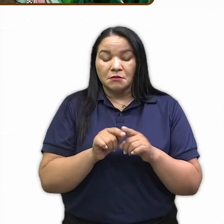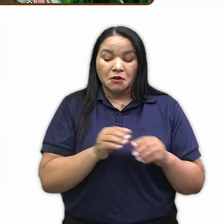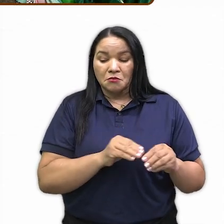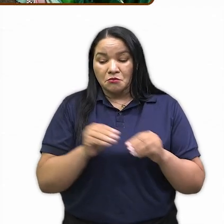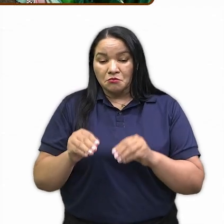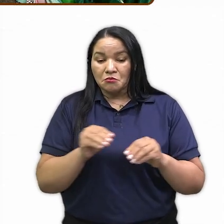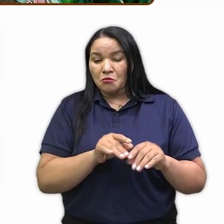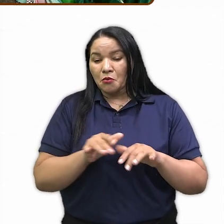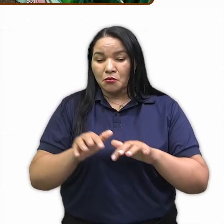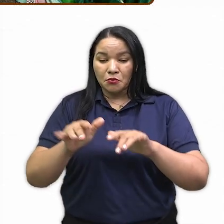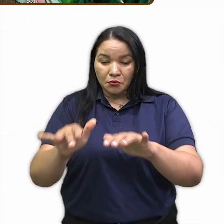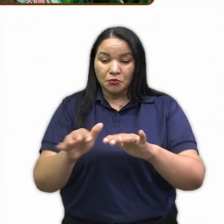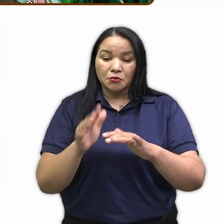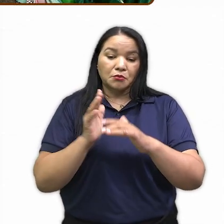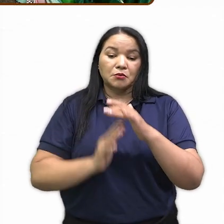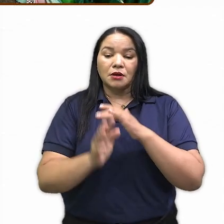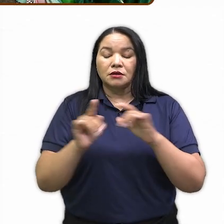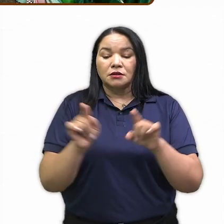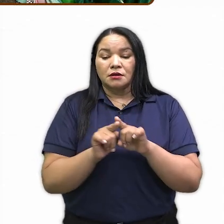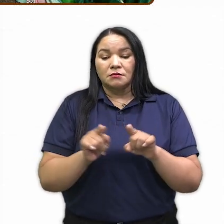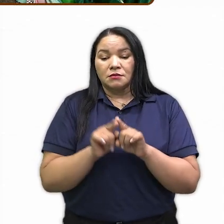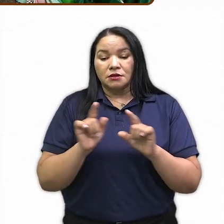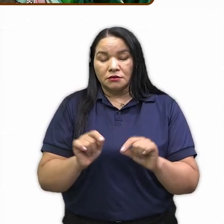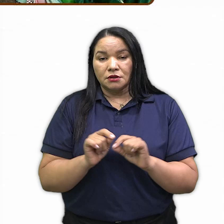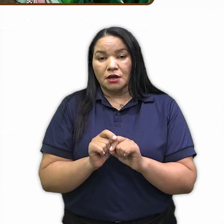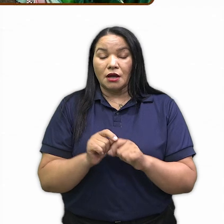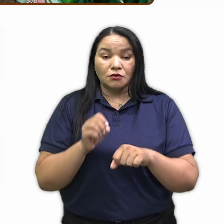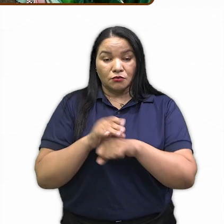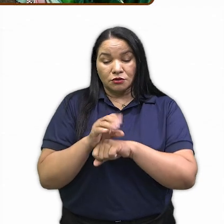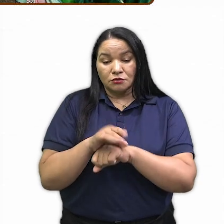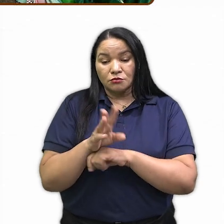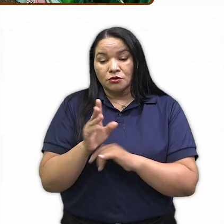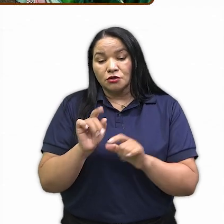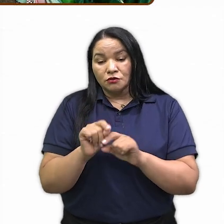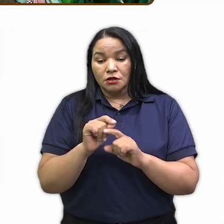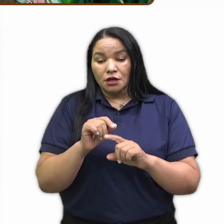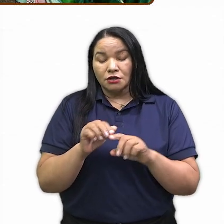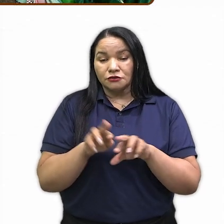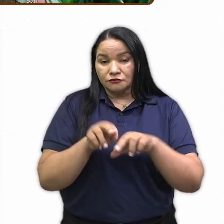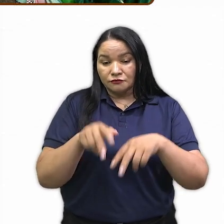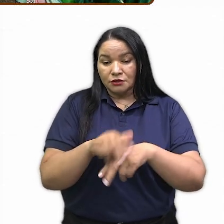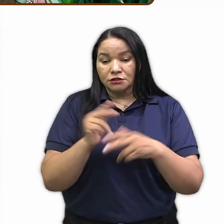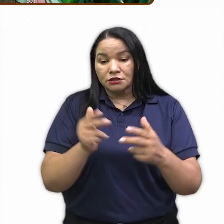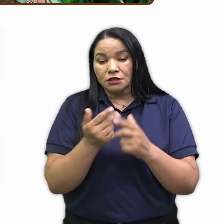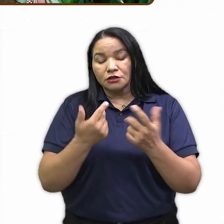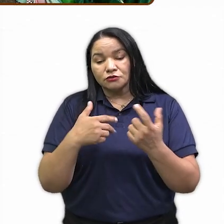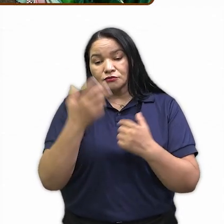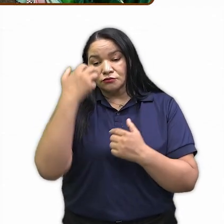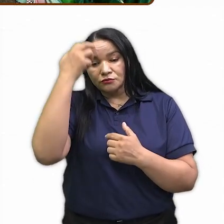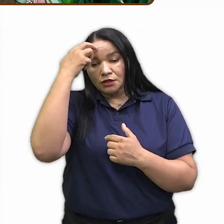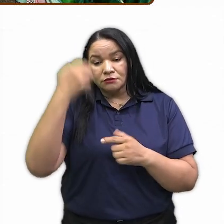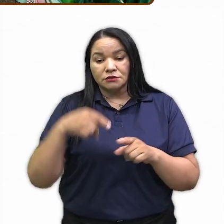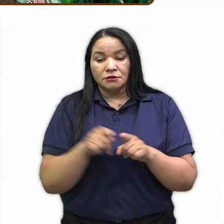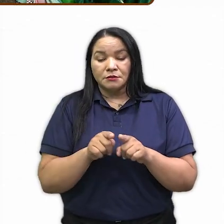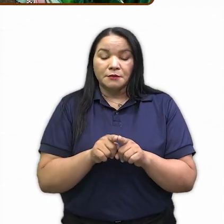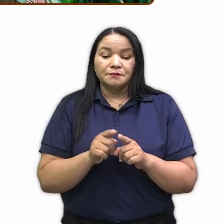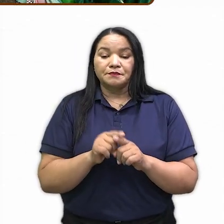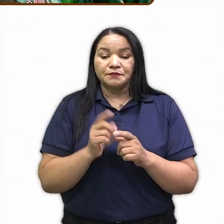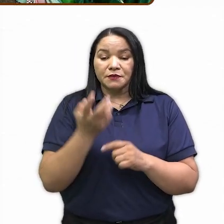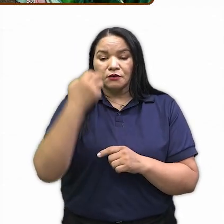do mundo. E isso acabou contribuindo, gente, para a diversidade cultural em várias regiões. E a cultura romani